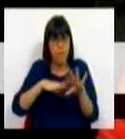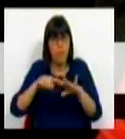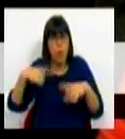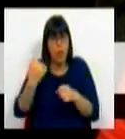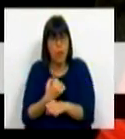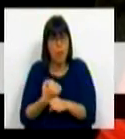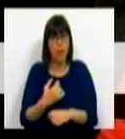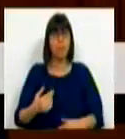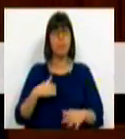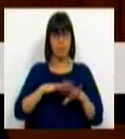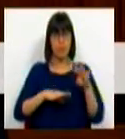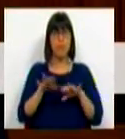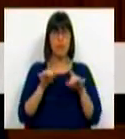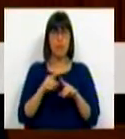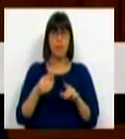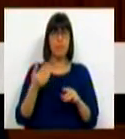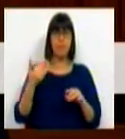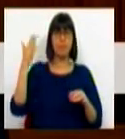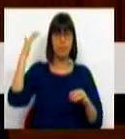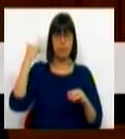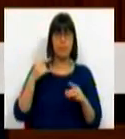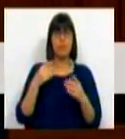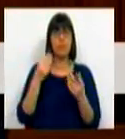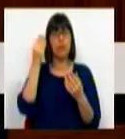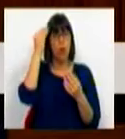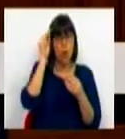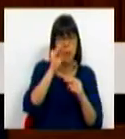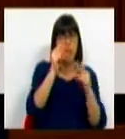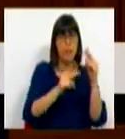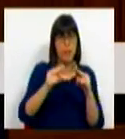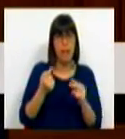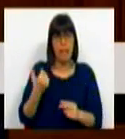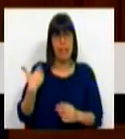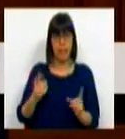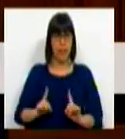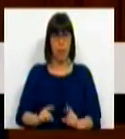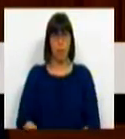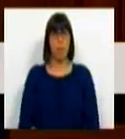Fizemos no passado alguma consultoria fiscal, mas nos anos mais recentes não.